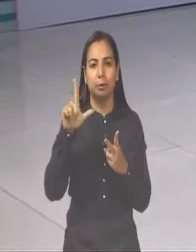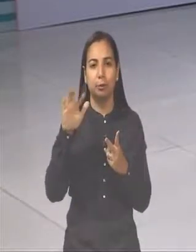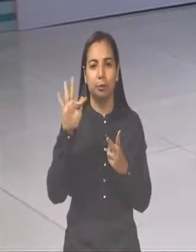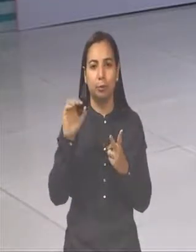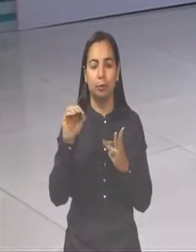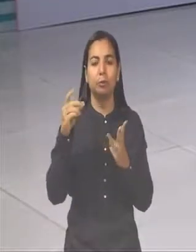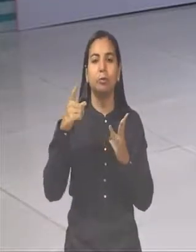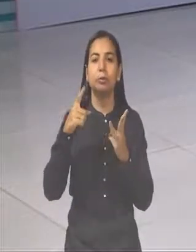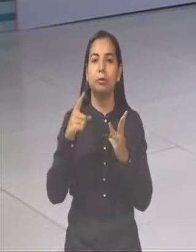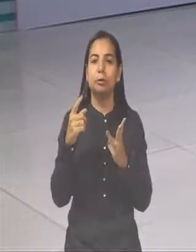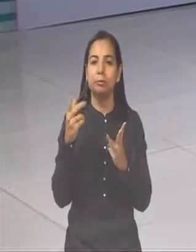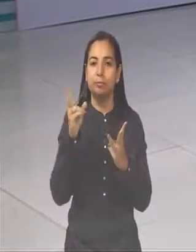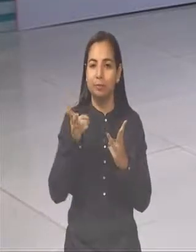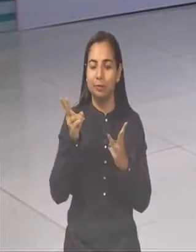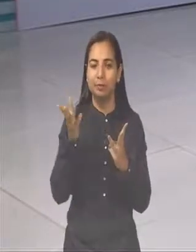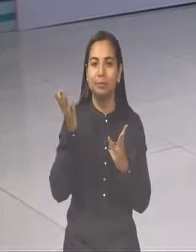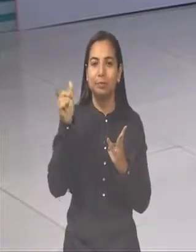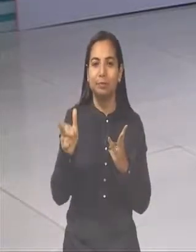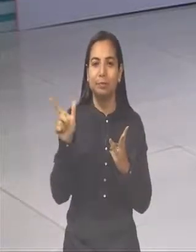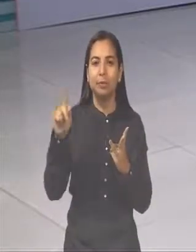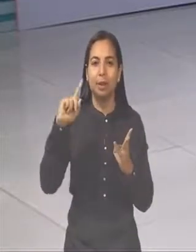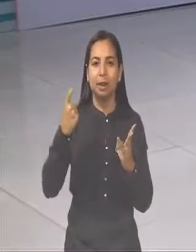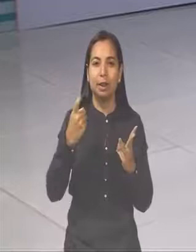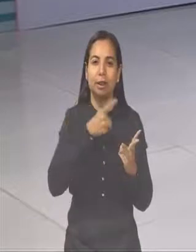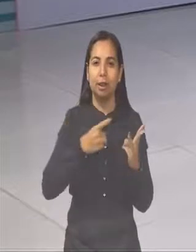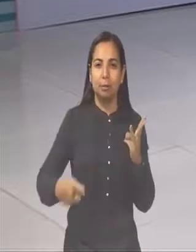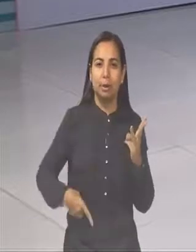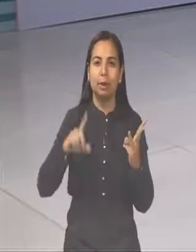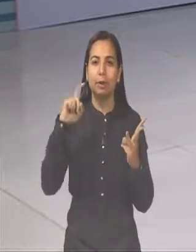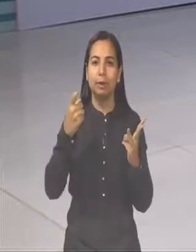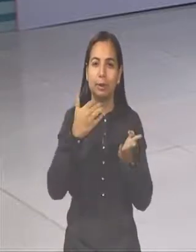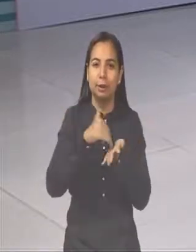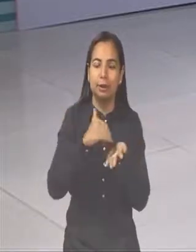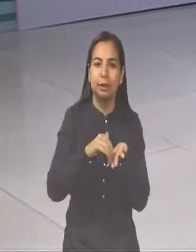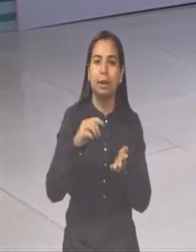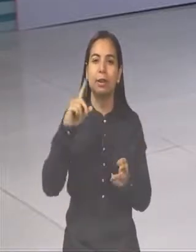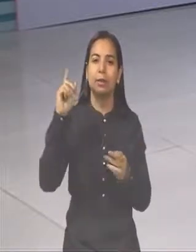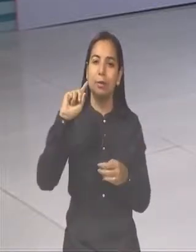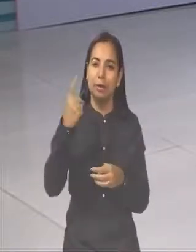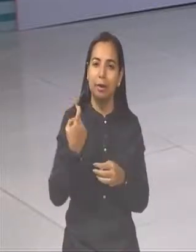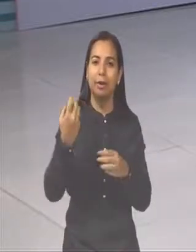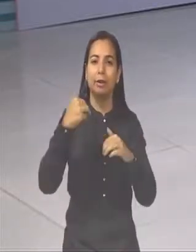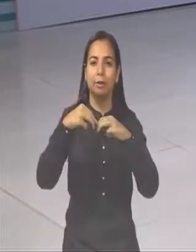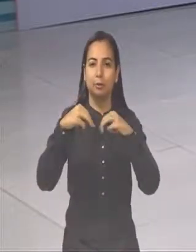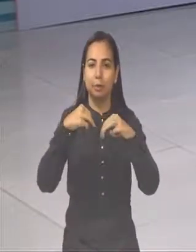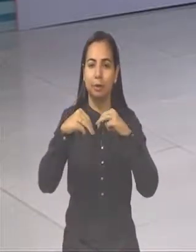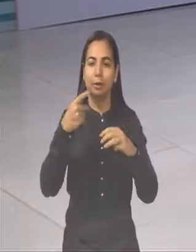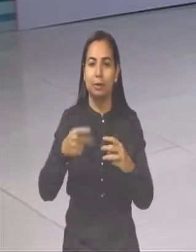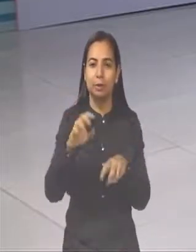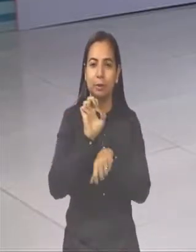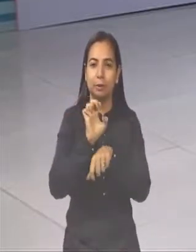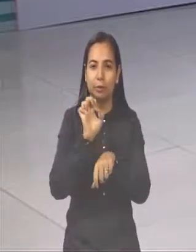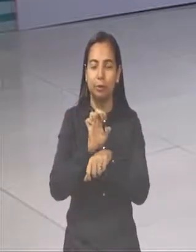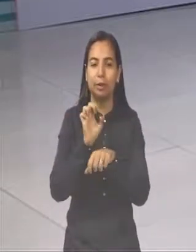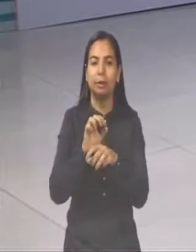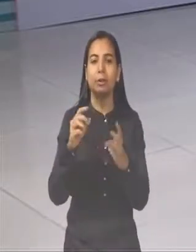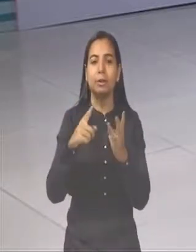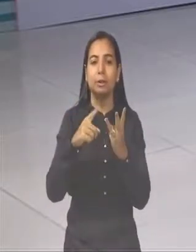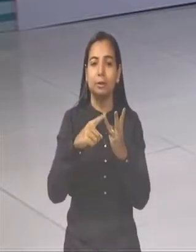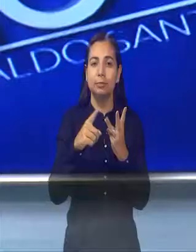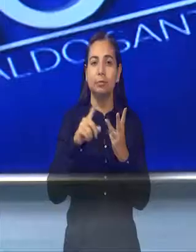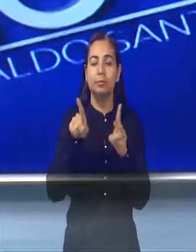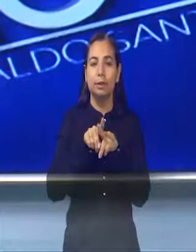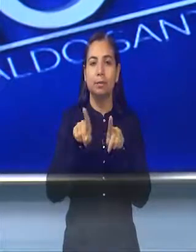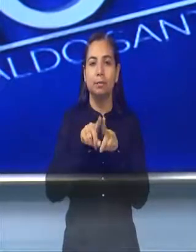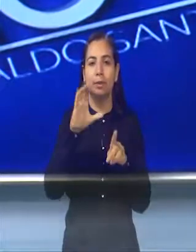Marinho, sempre ressalto, Adolfo, ex-deputado federal, ex-secretário de Estado, ex-ministro de Estado, o sociólogo e professor também